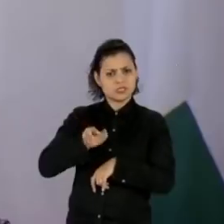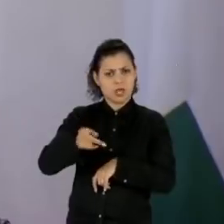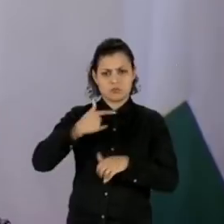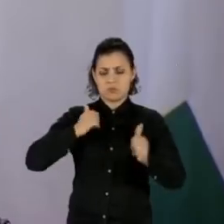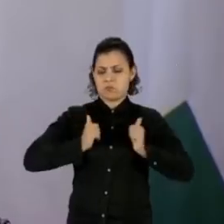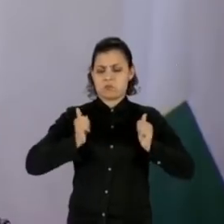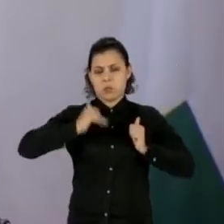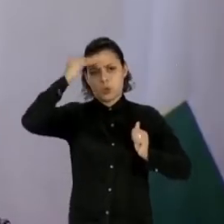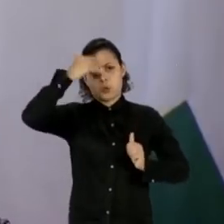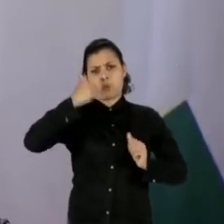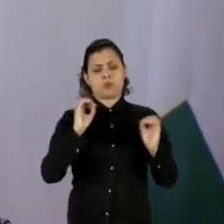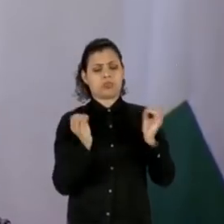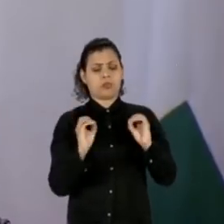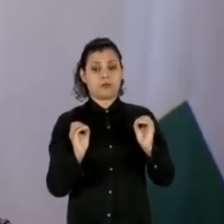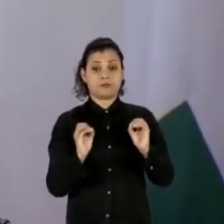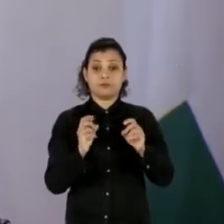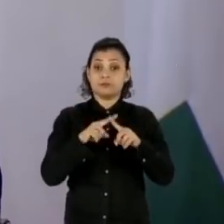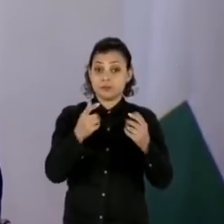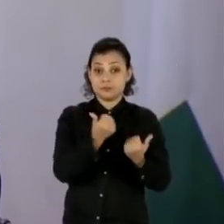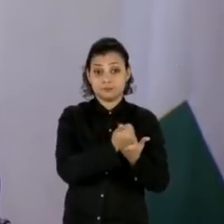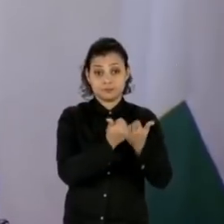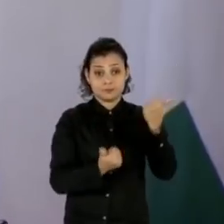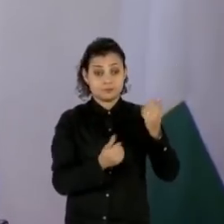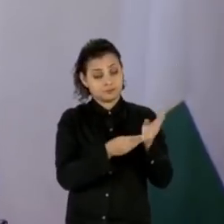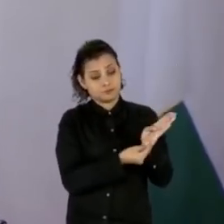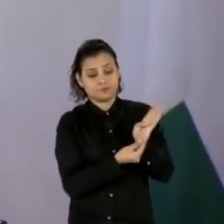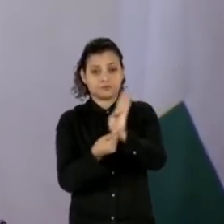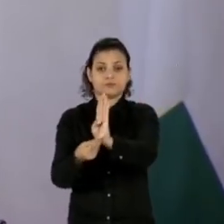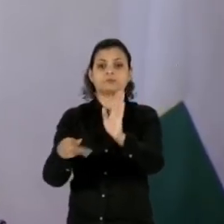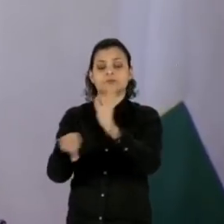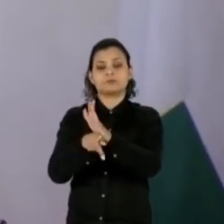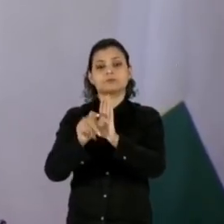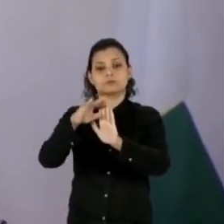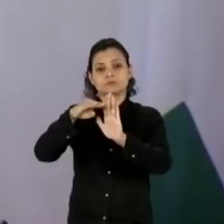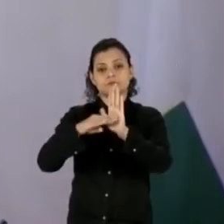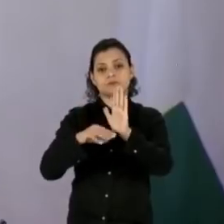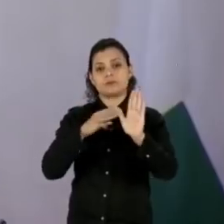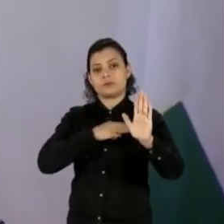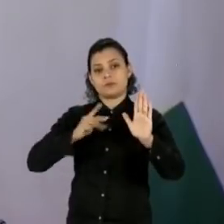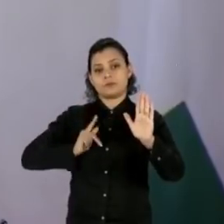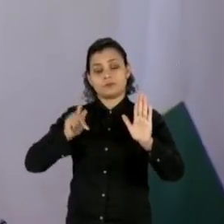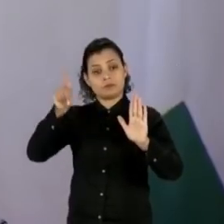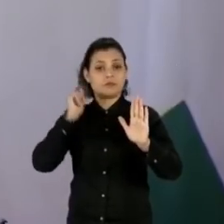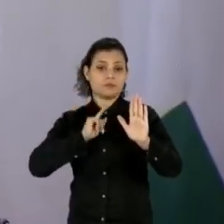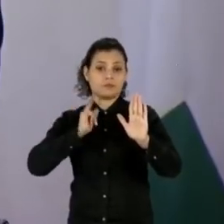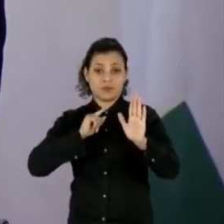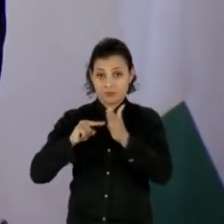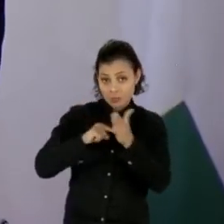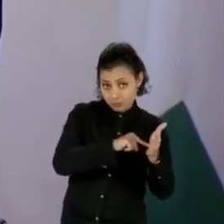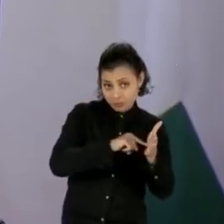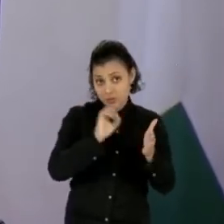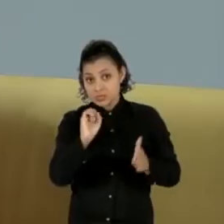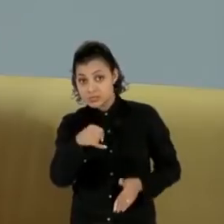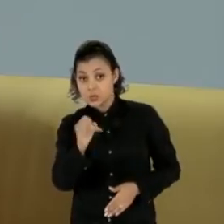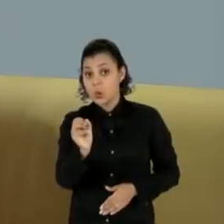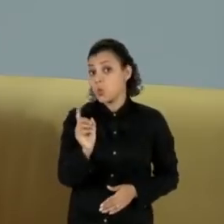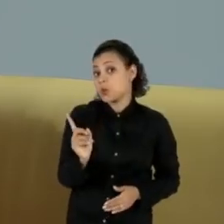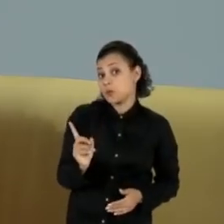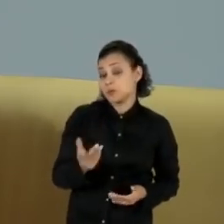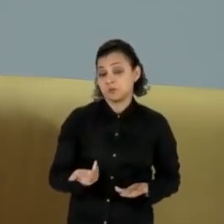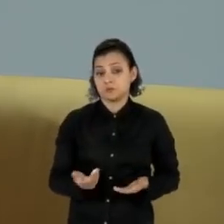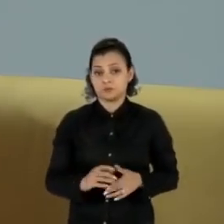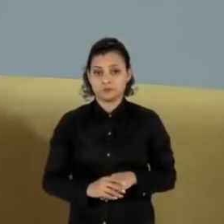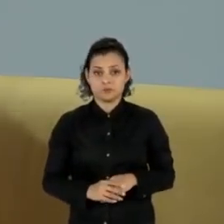irregularidades o inquérito vai ser enviado ao ministério público eleitoral de minas gerais que decidirá se oferece ou não denúncia à justiça